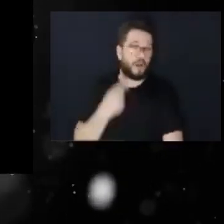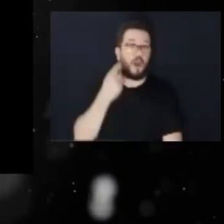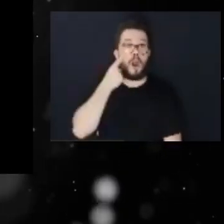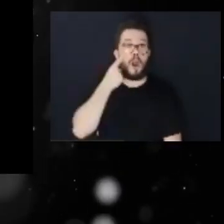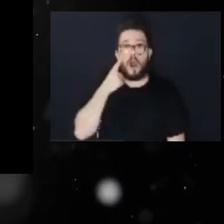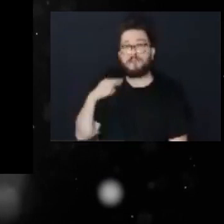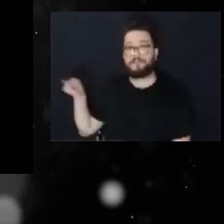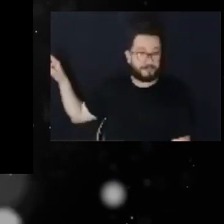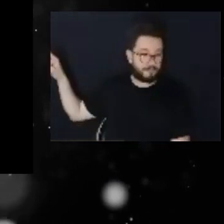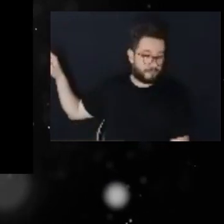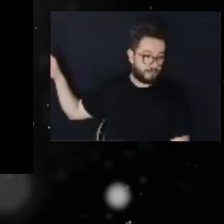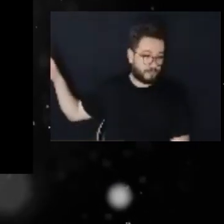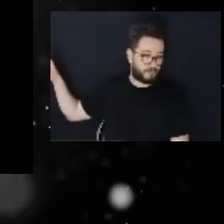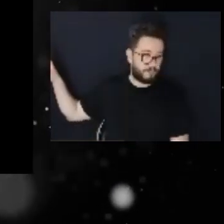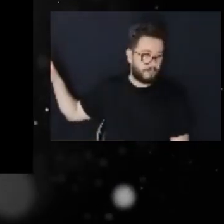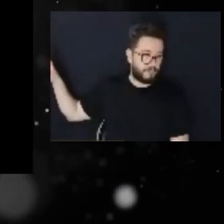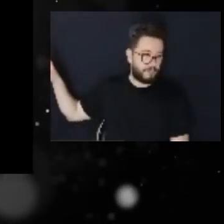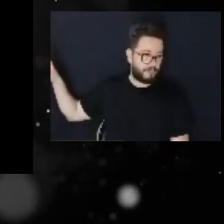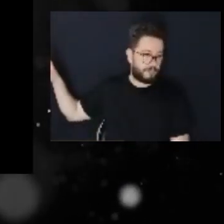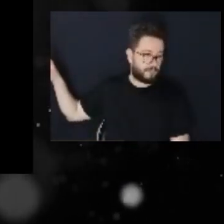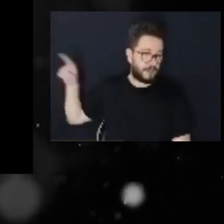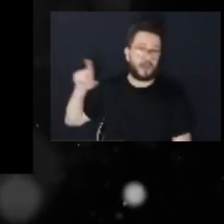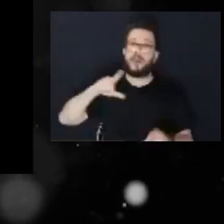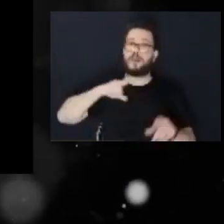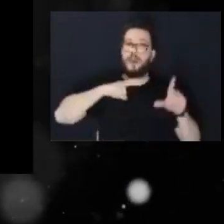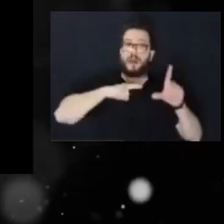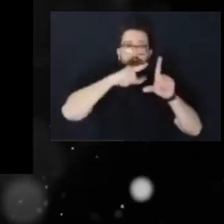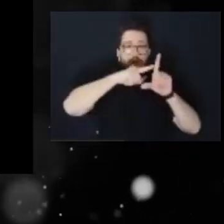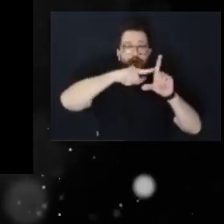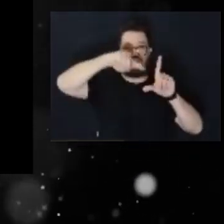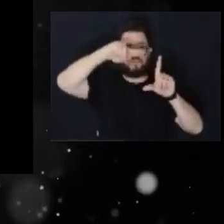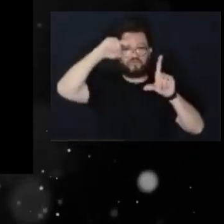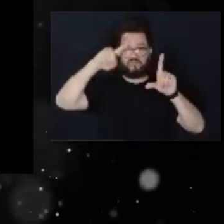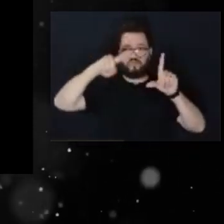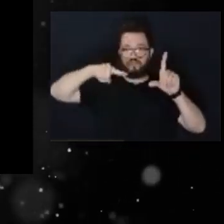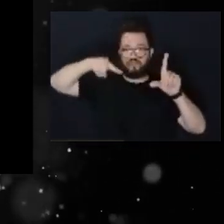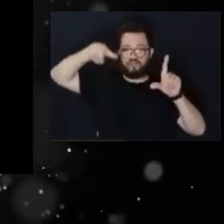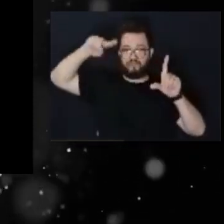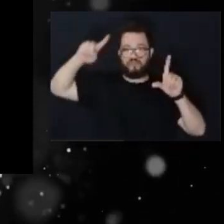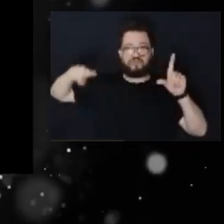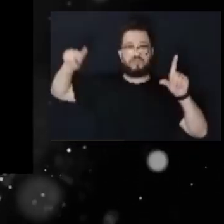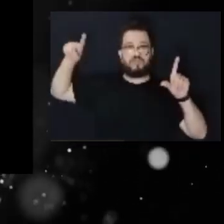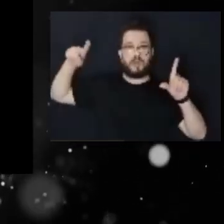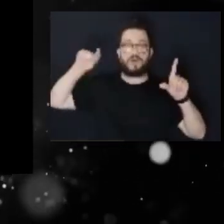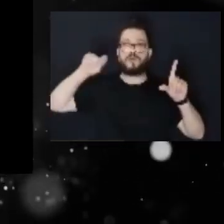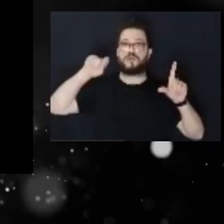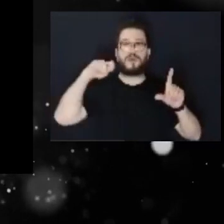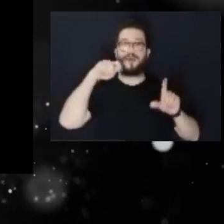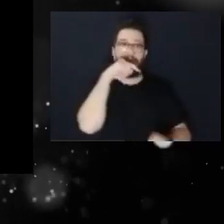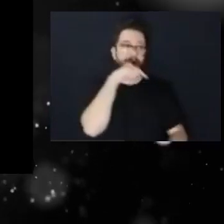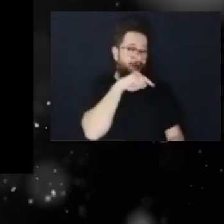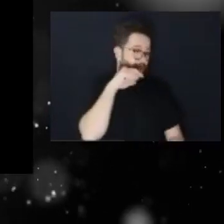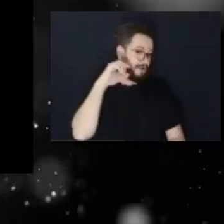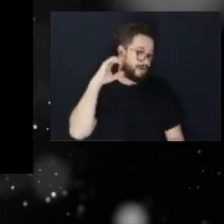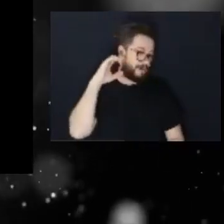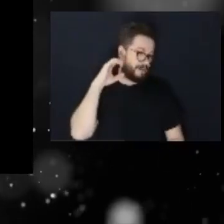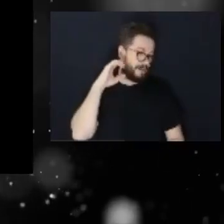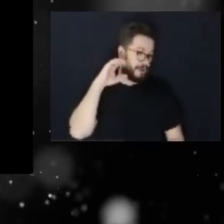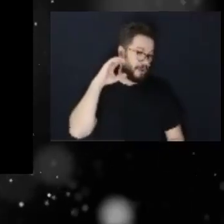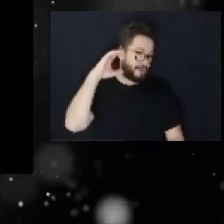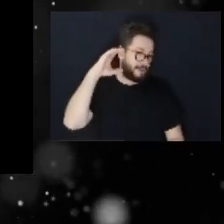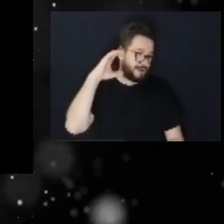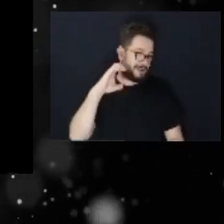são indicadas pelo nosso modelo epidemiológico. Nós utilizamos um modelo epidemiológico do tipo SEIR, suscetíveis,